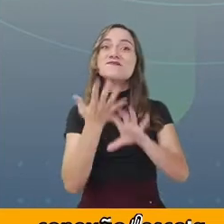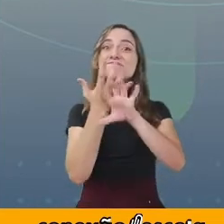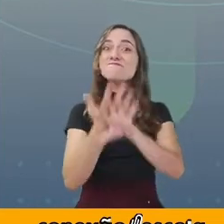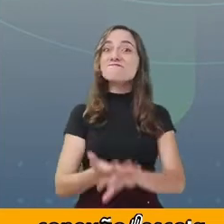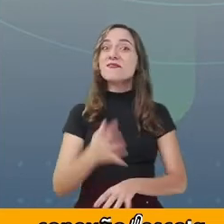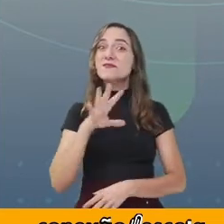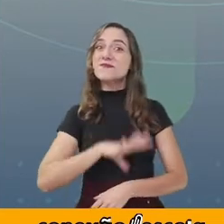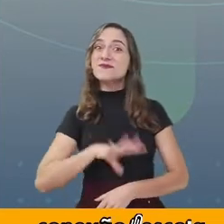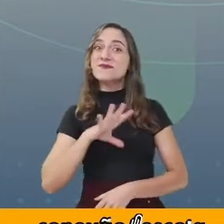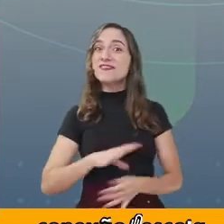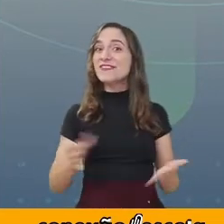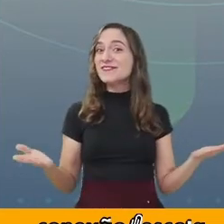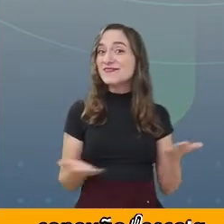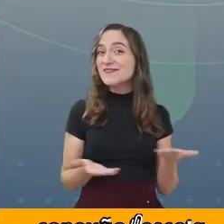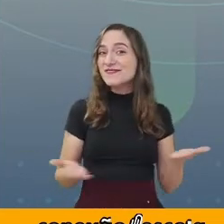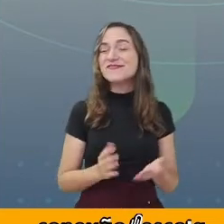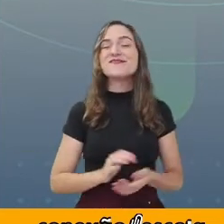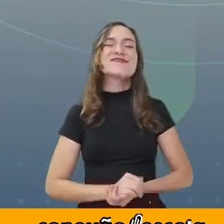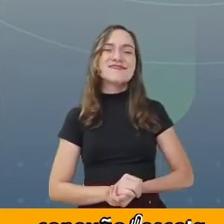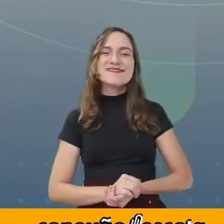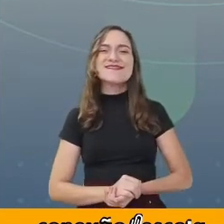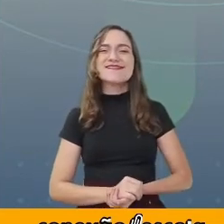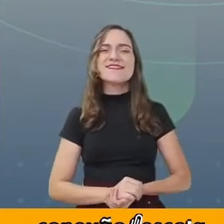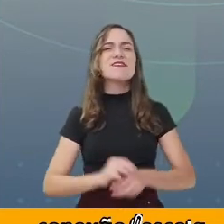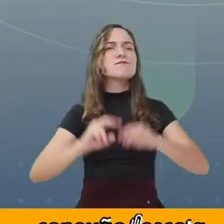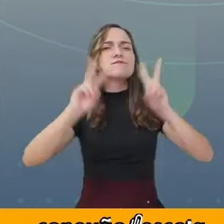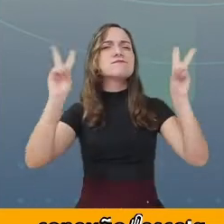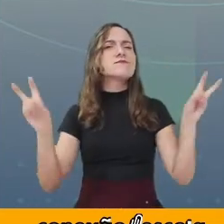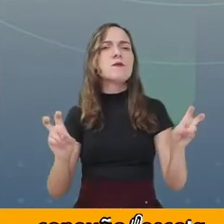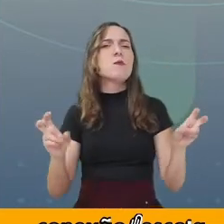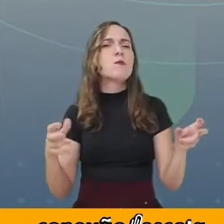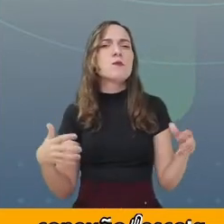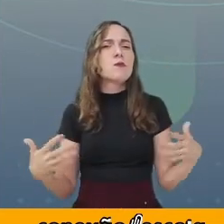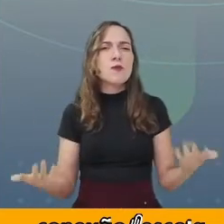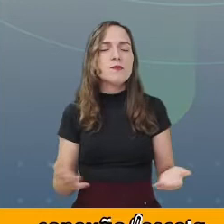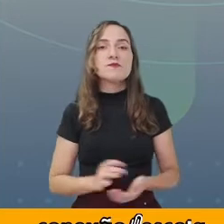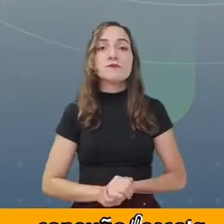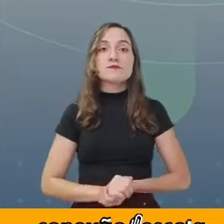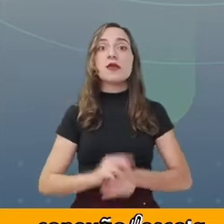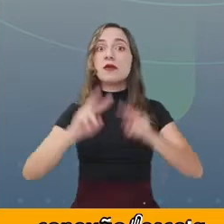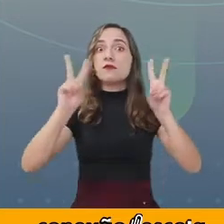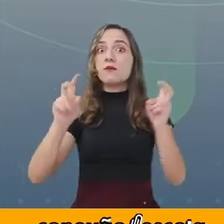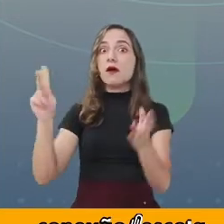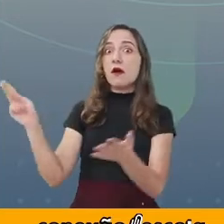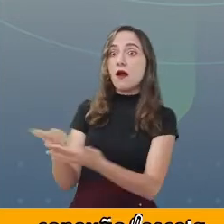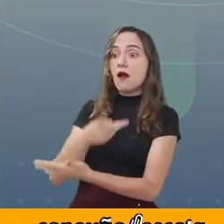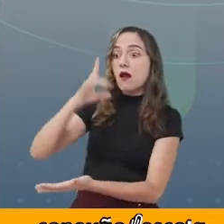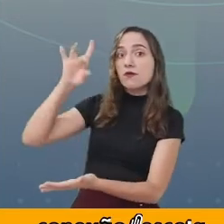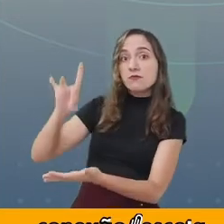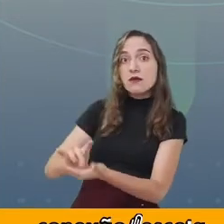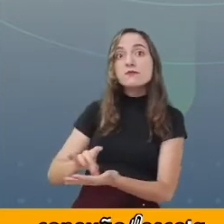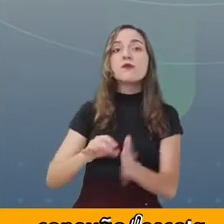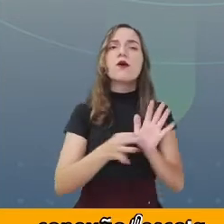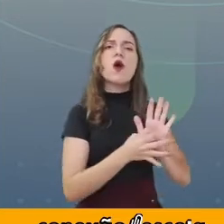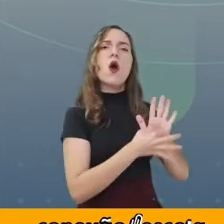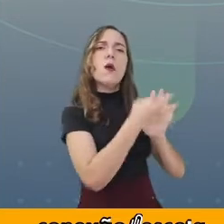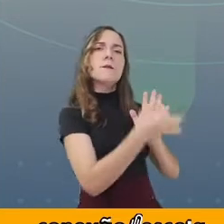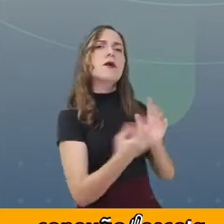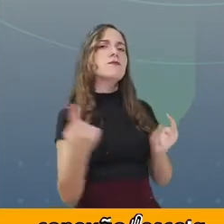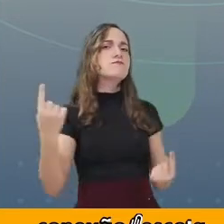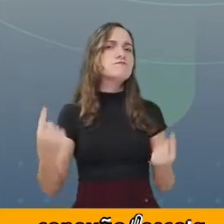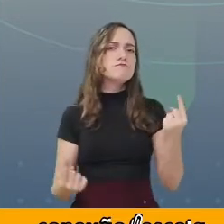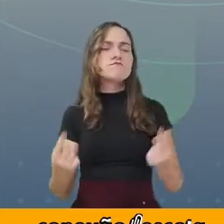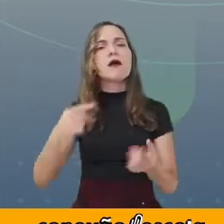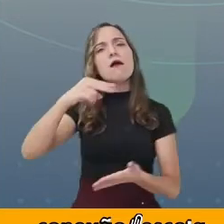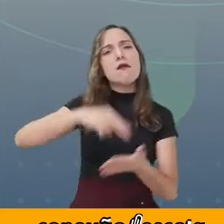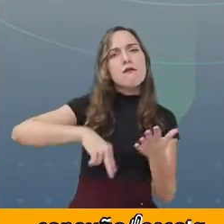a nossa aula de língua portuguesa. O tema de hoje será fato e opinião, lendo